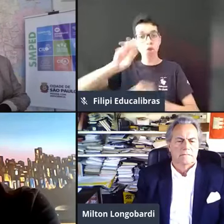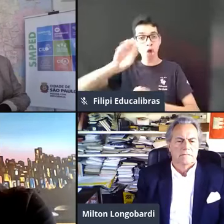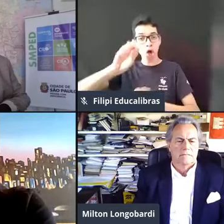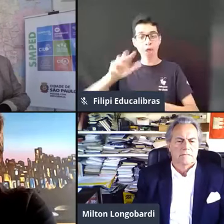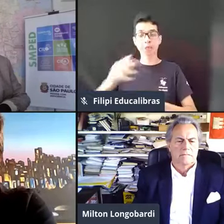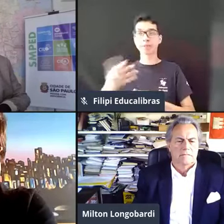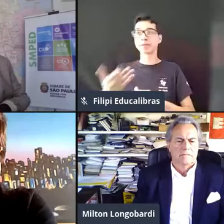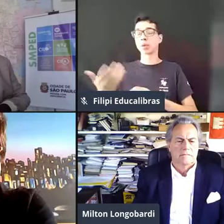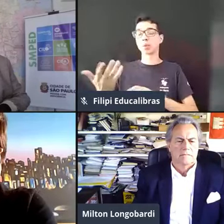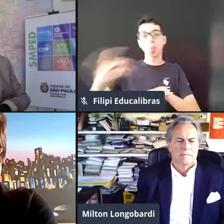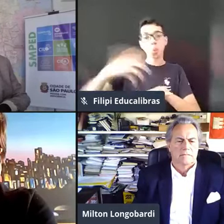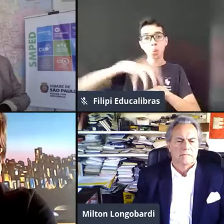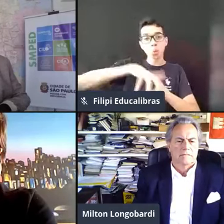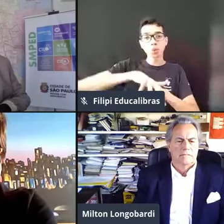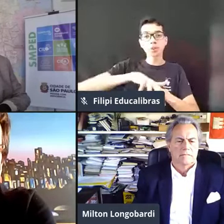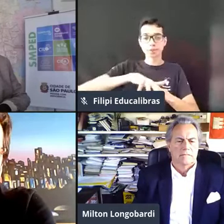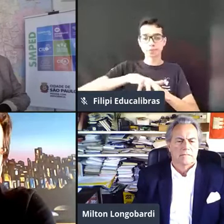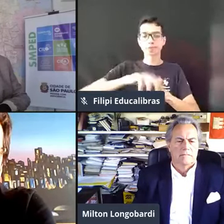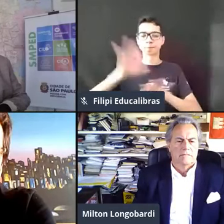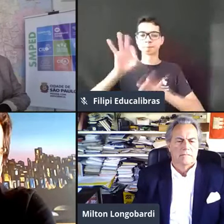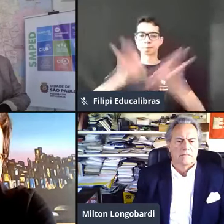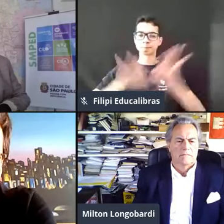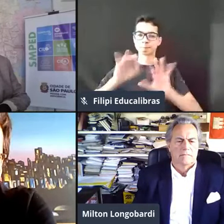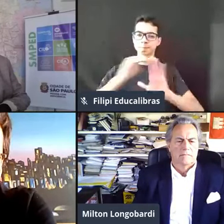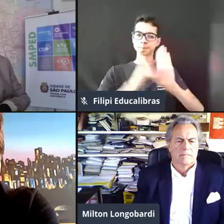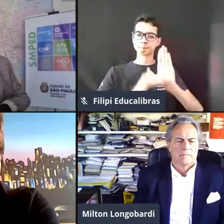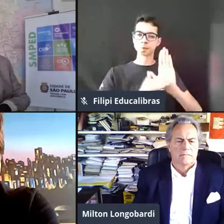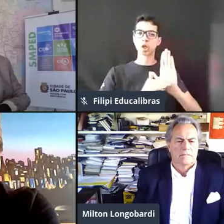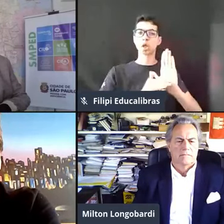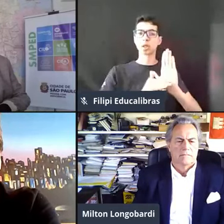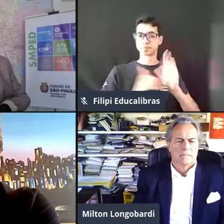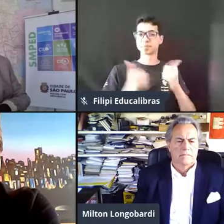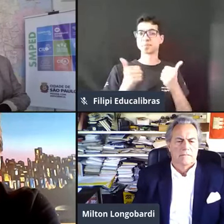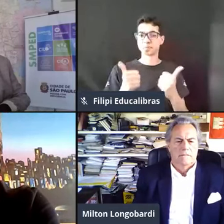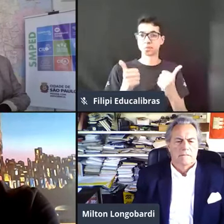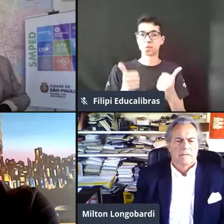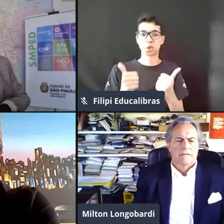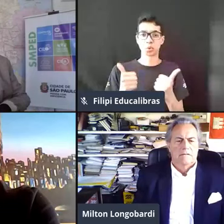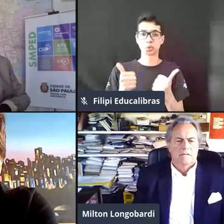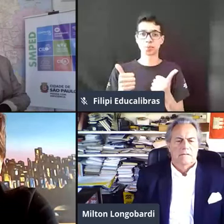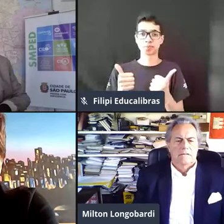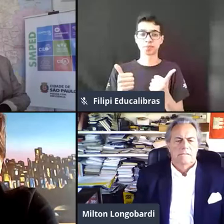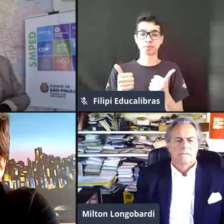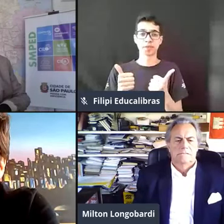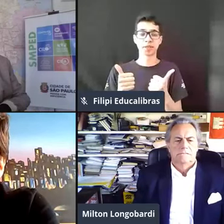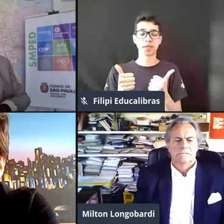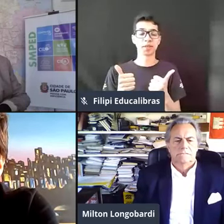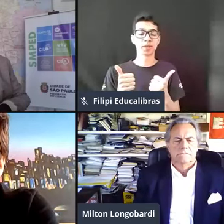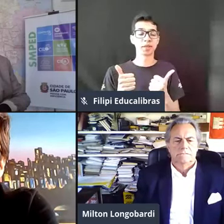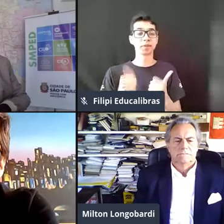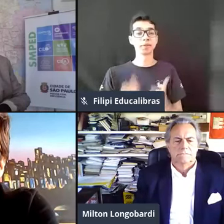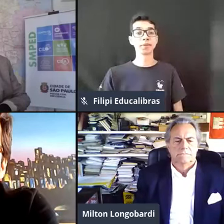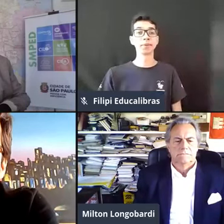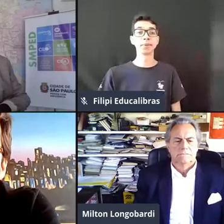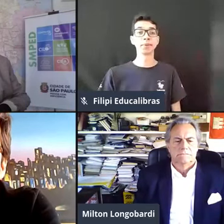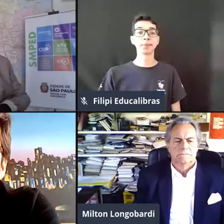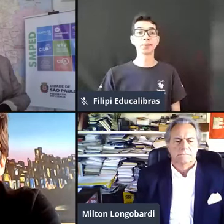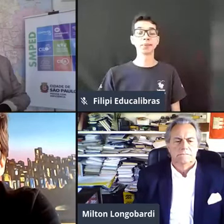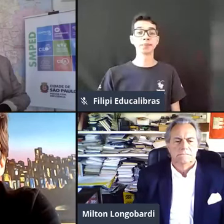muito bacana, é um plano incipiente, mas é um plano que pode servir de referência para